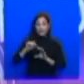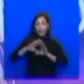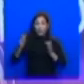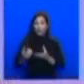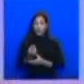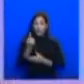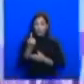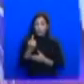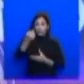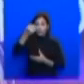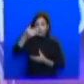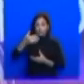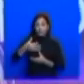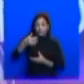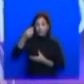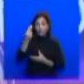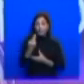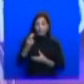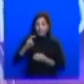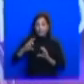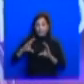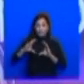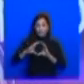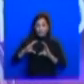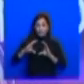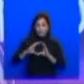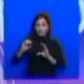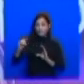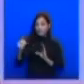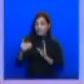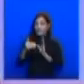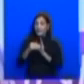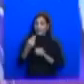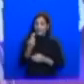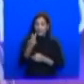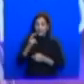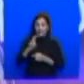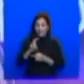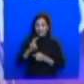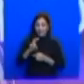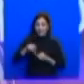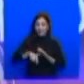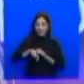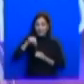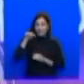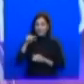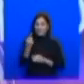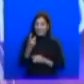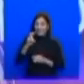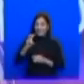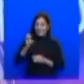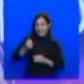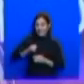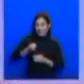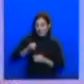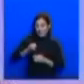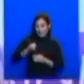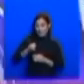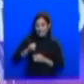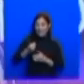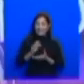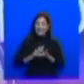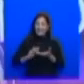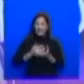nosso globo número 1 está aqui com suporte carregado com 25 bolas, numeradas de 0 a 25, e dele sortearemos as 15